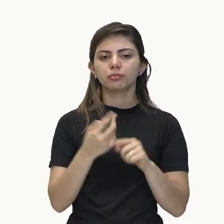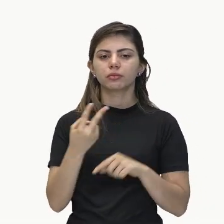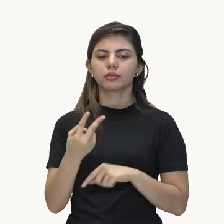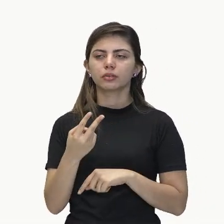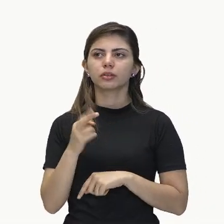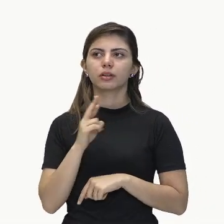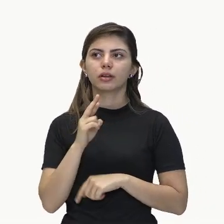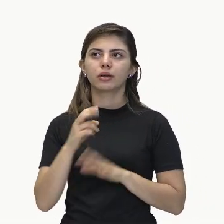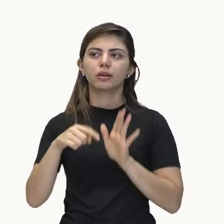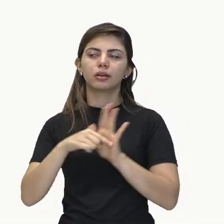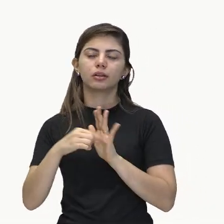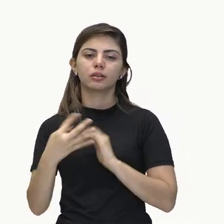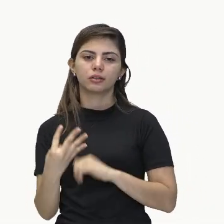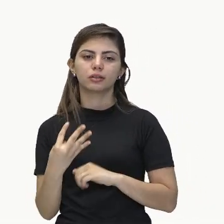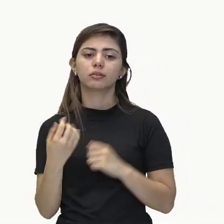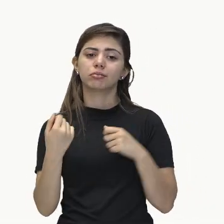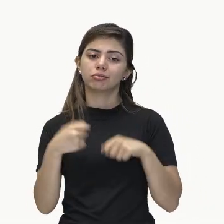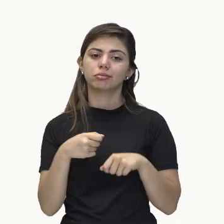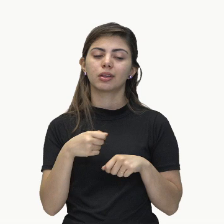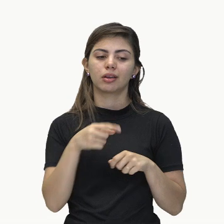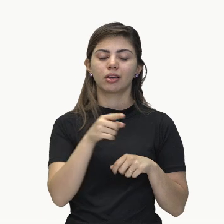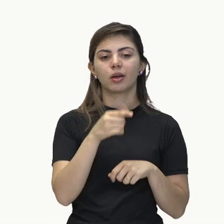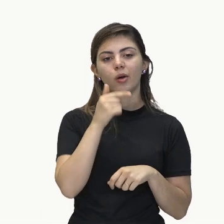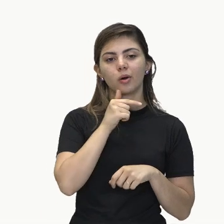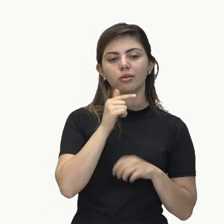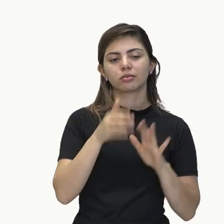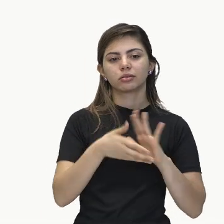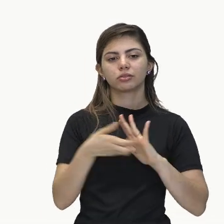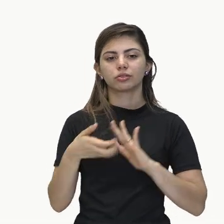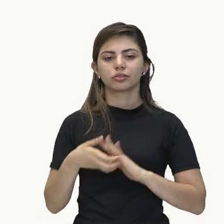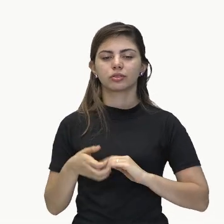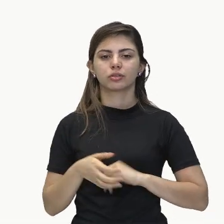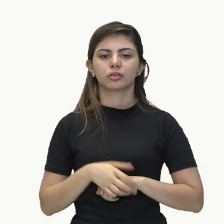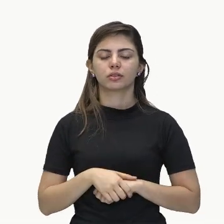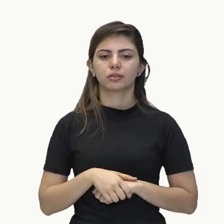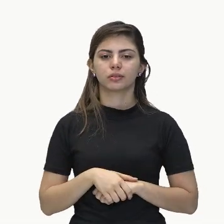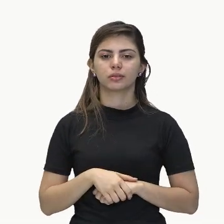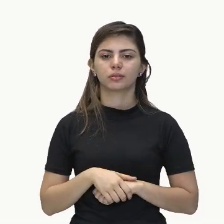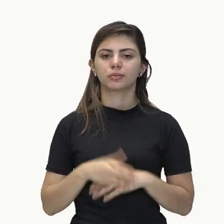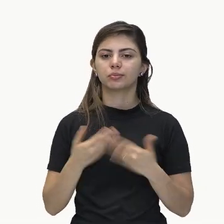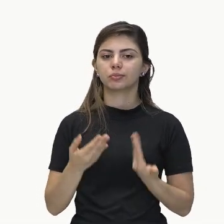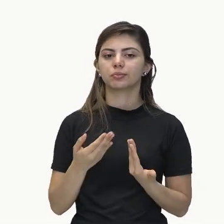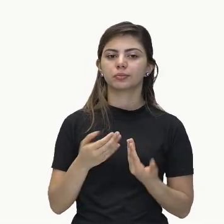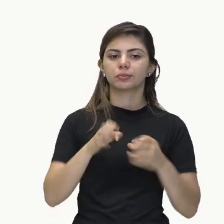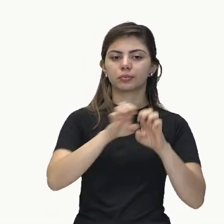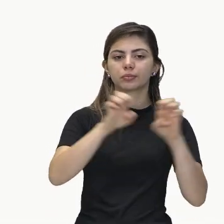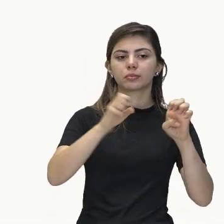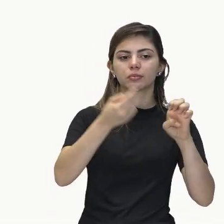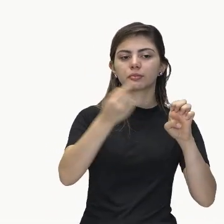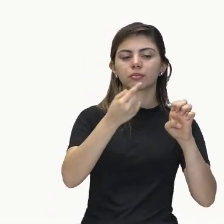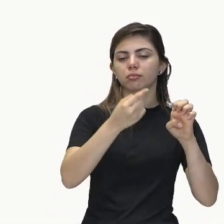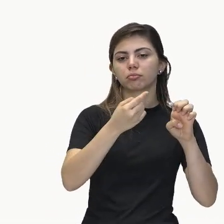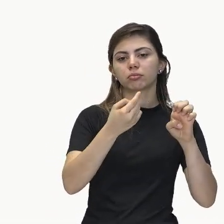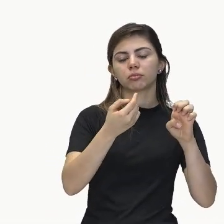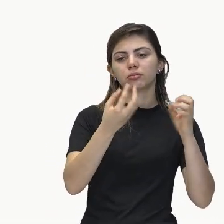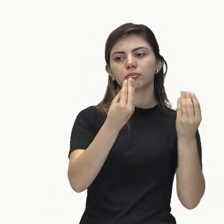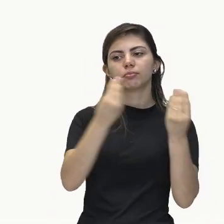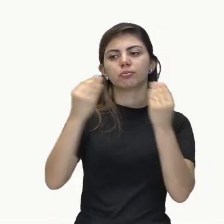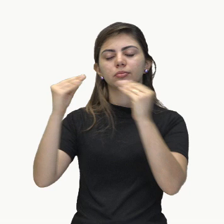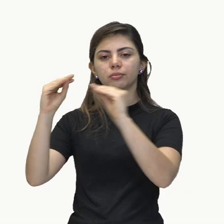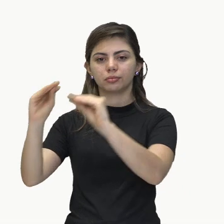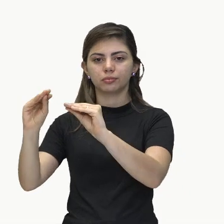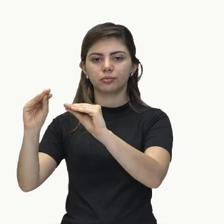4. Né? Então, minha primeira equação eu não vou mexer.